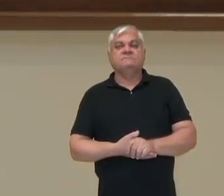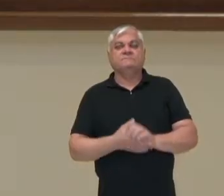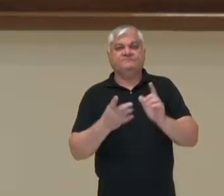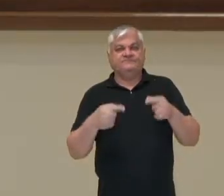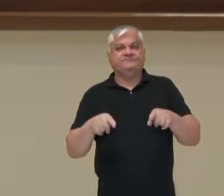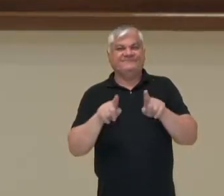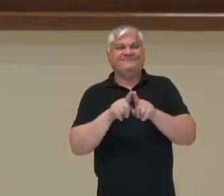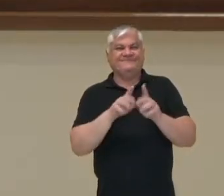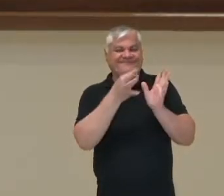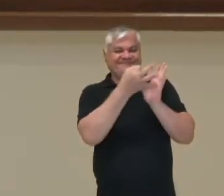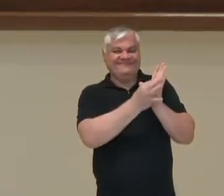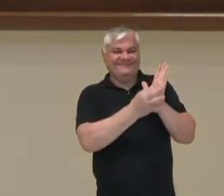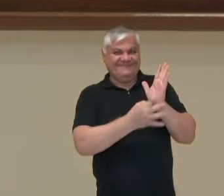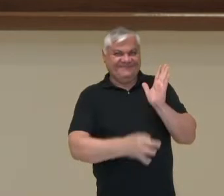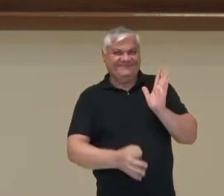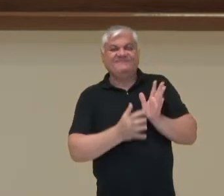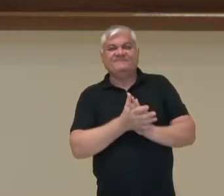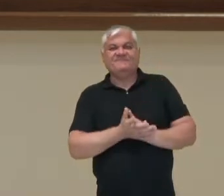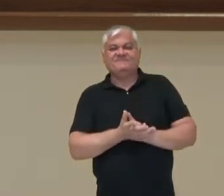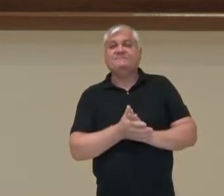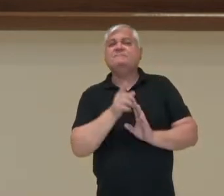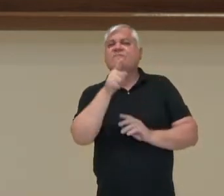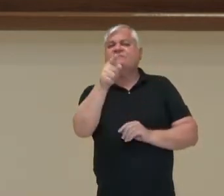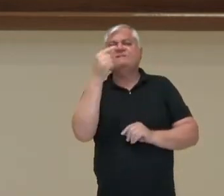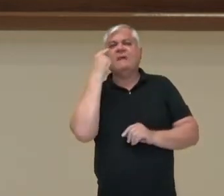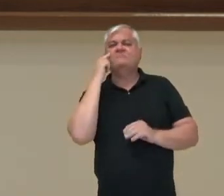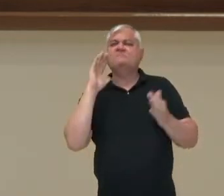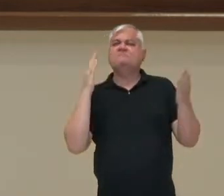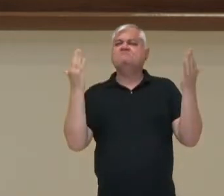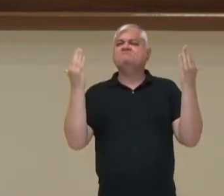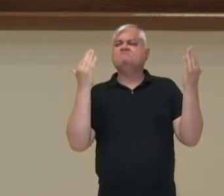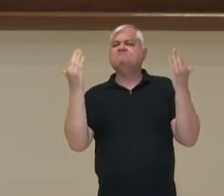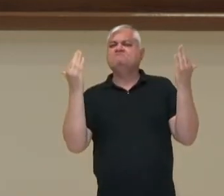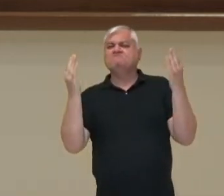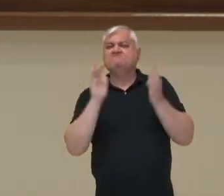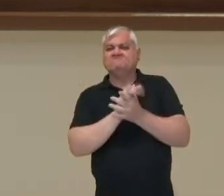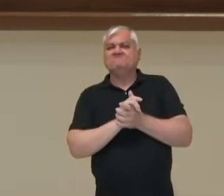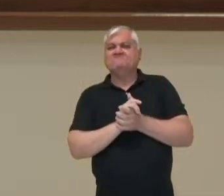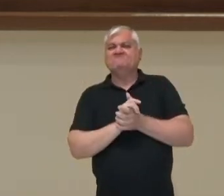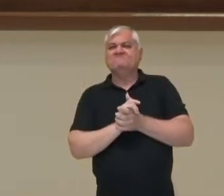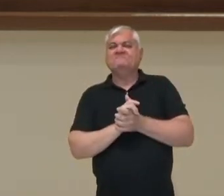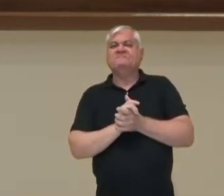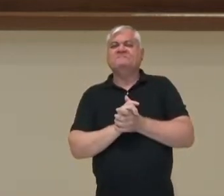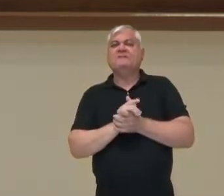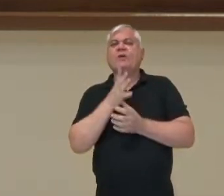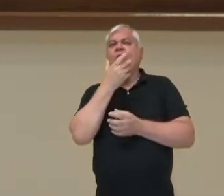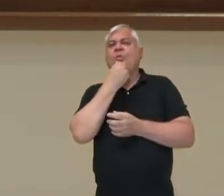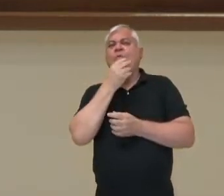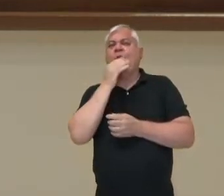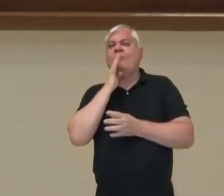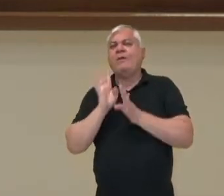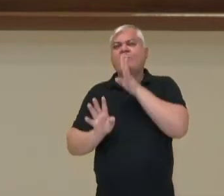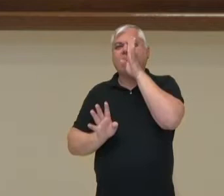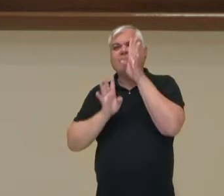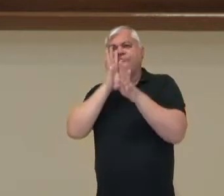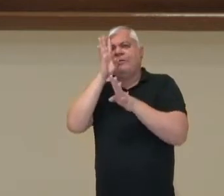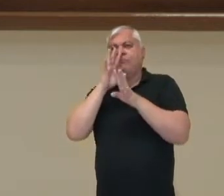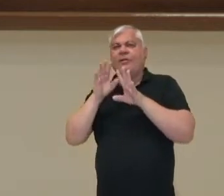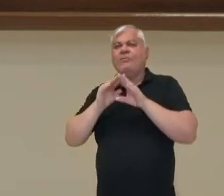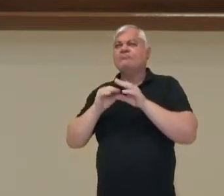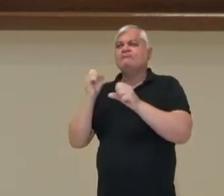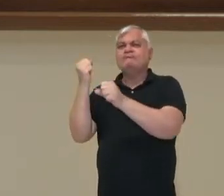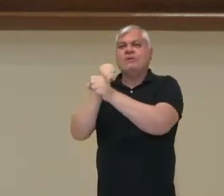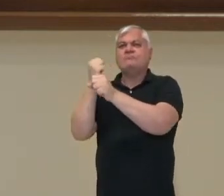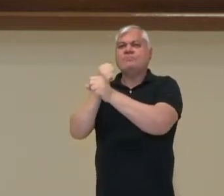Voltamos com a correção da atividade, então vocês tinham que analisar, a partir do processo de ocupação da região sudeste, quais as